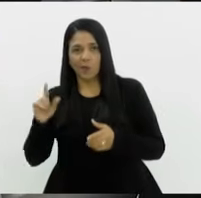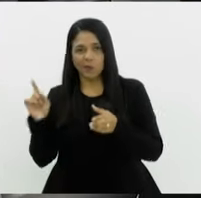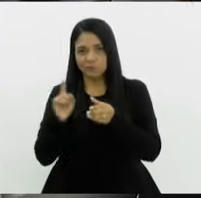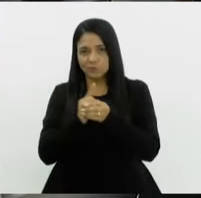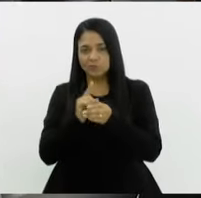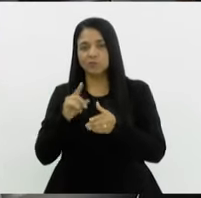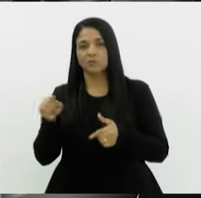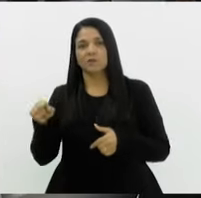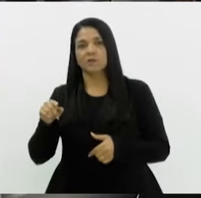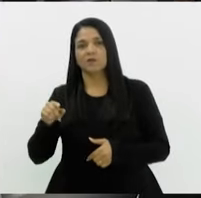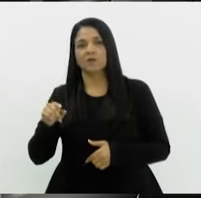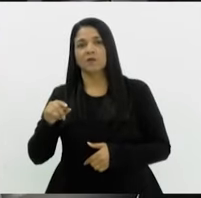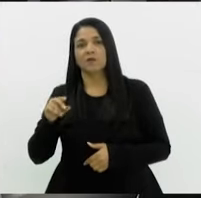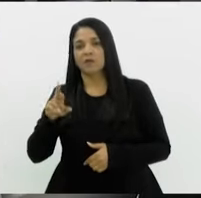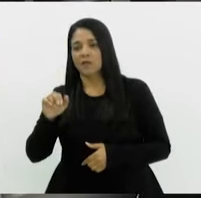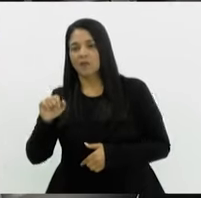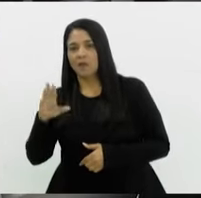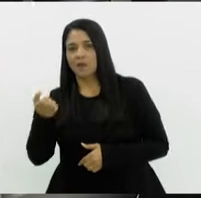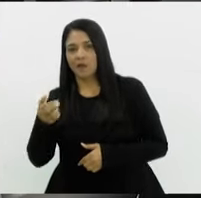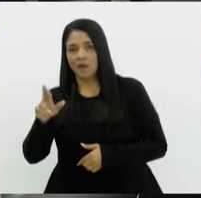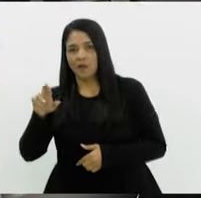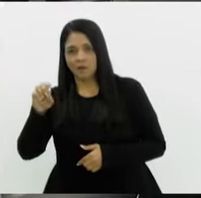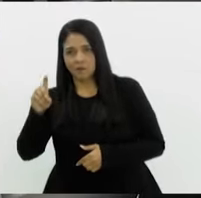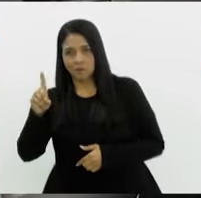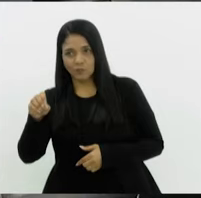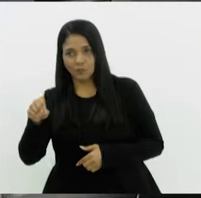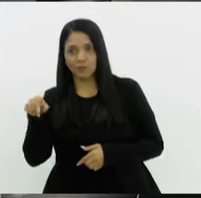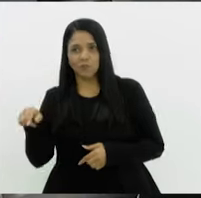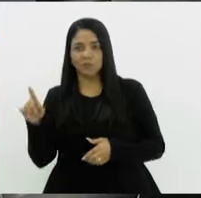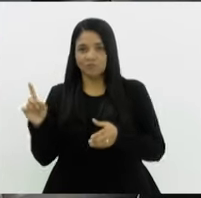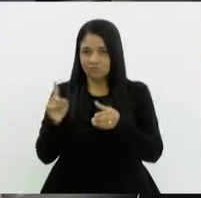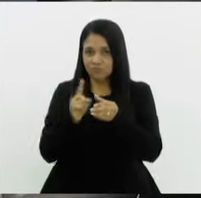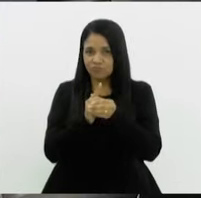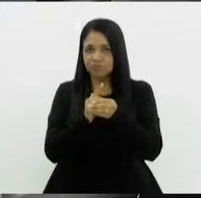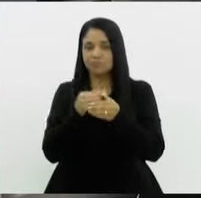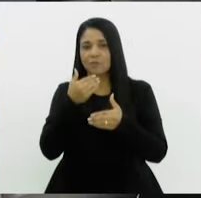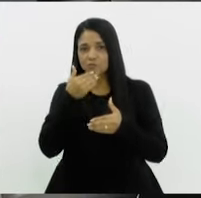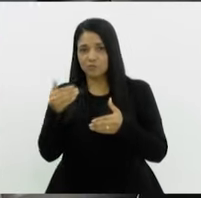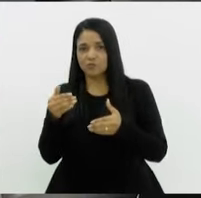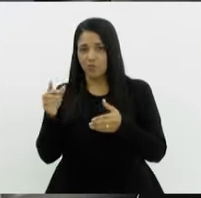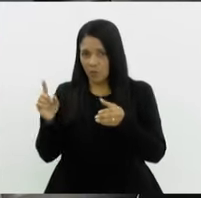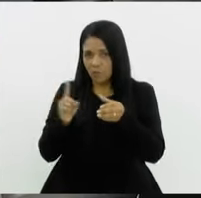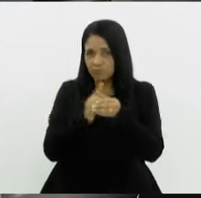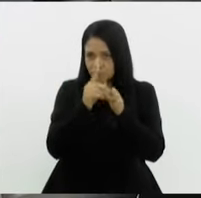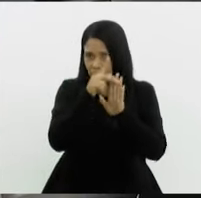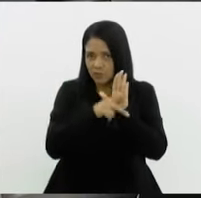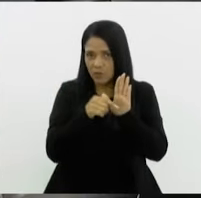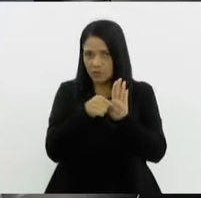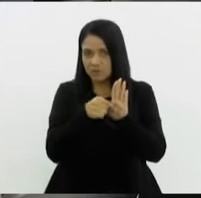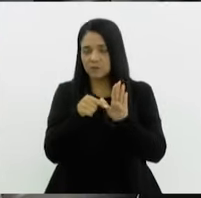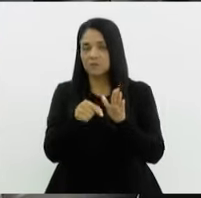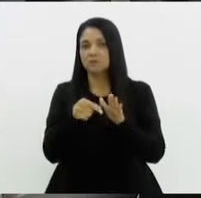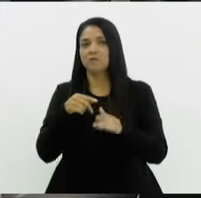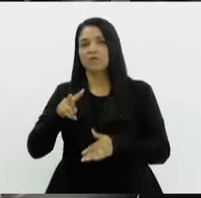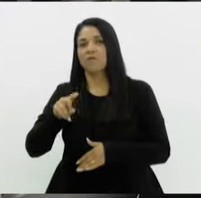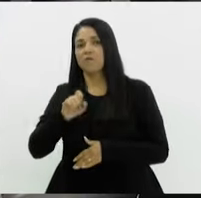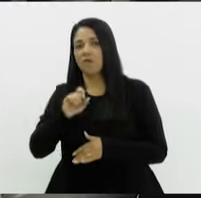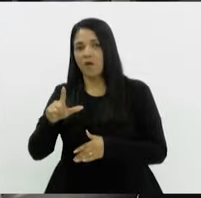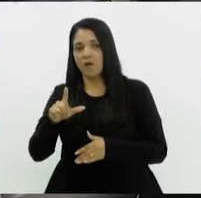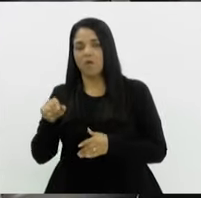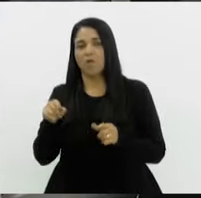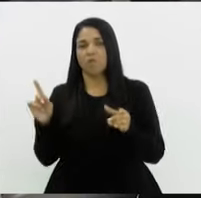doutor Ricardão, Pedro Ricardo. Renan, pediu coautoria? Pediu coautoria. Cristo, coautoria. Chico, Val Ceasa. Por